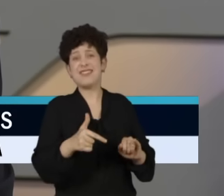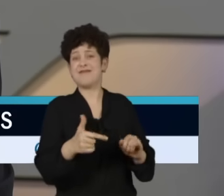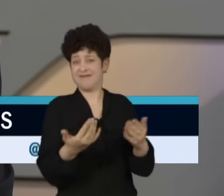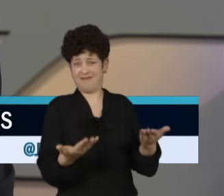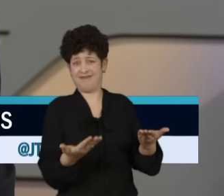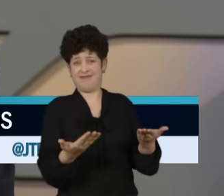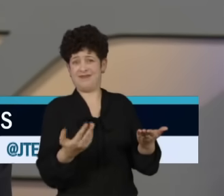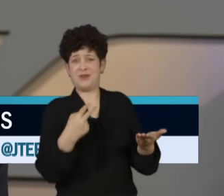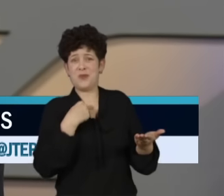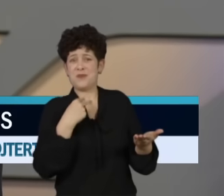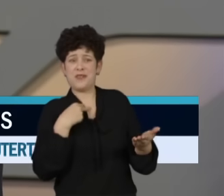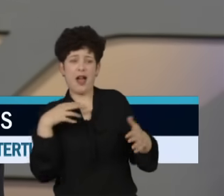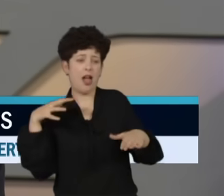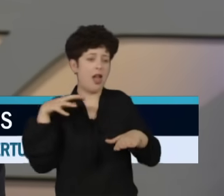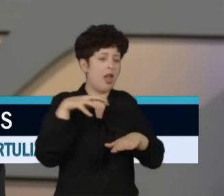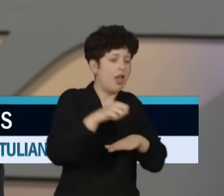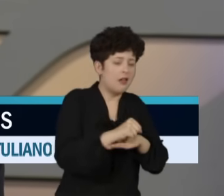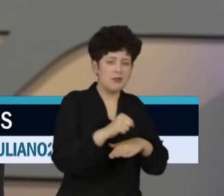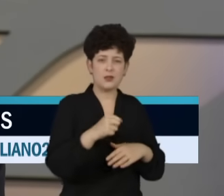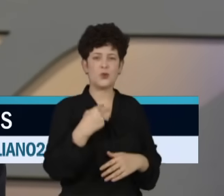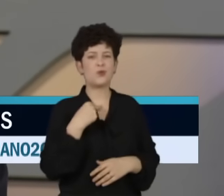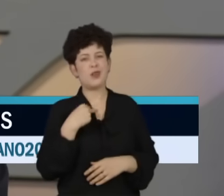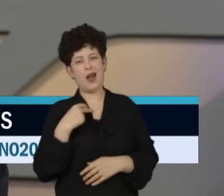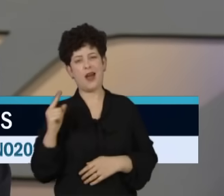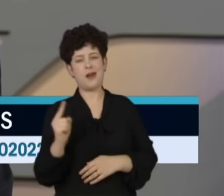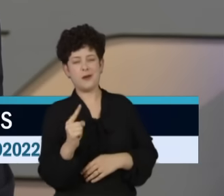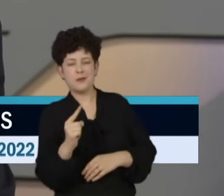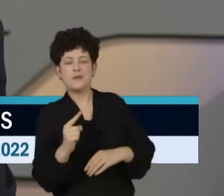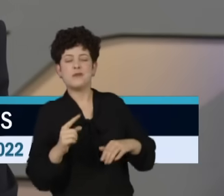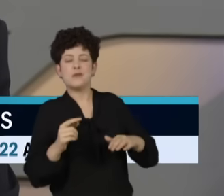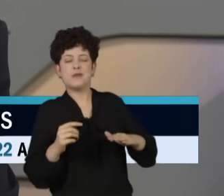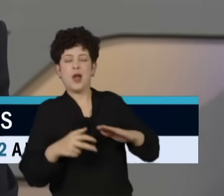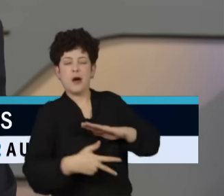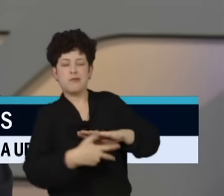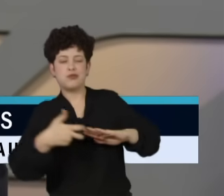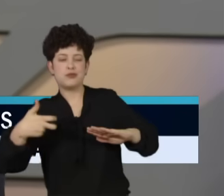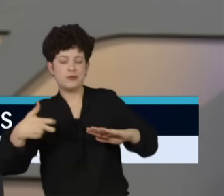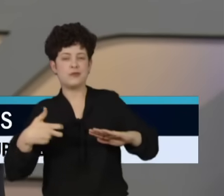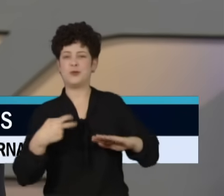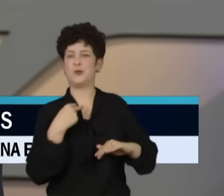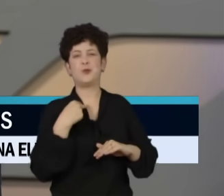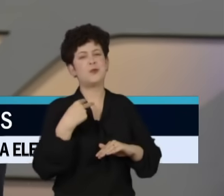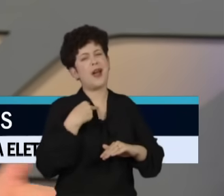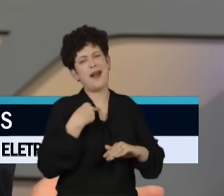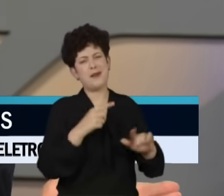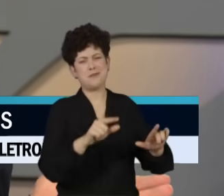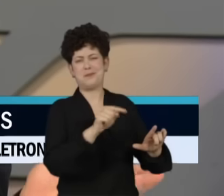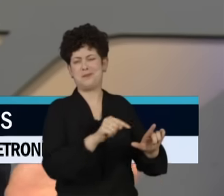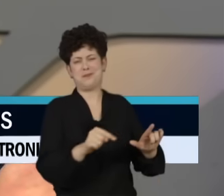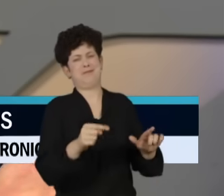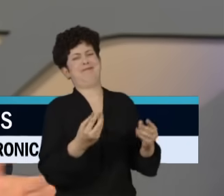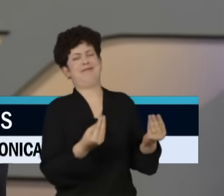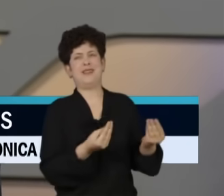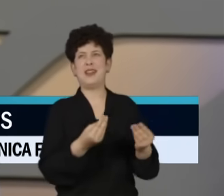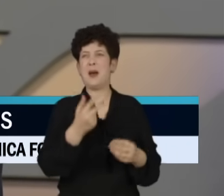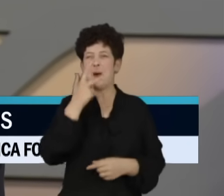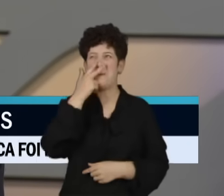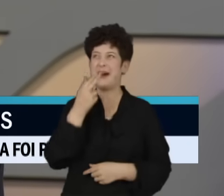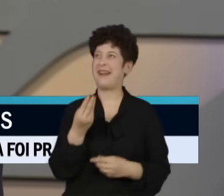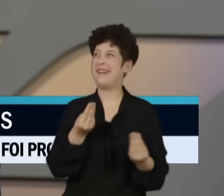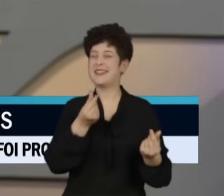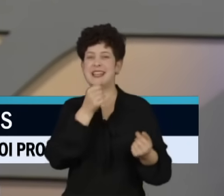à internet. Então você dizer que um hacker pode interferir na urna eletrônica é mais ou menos como